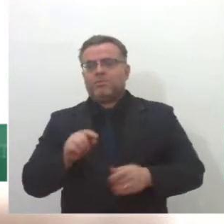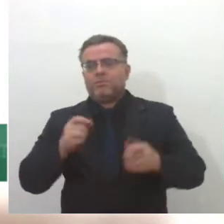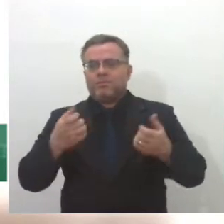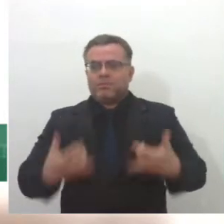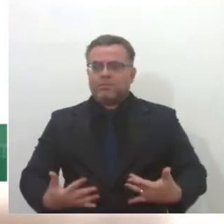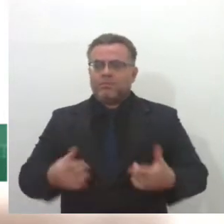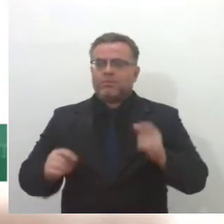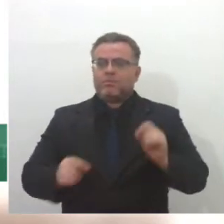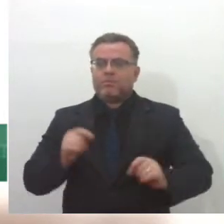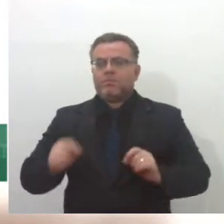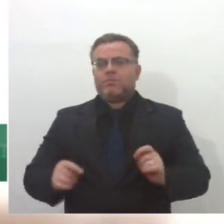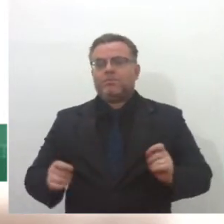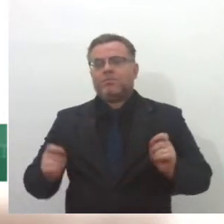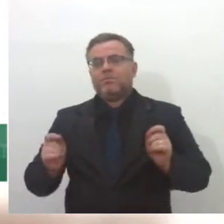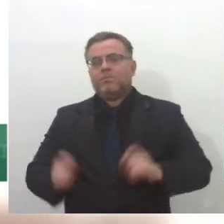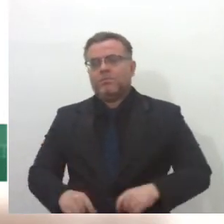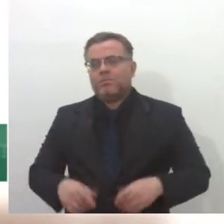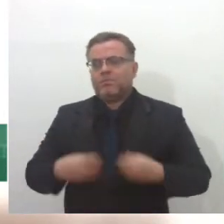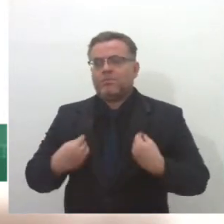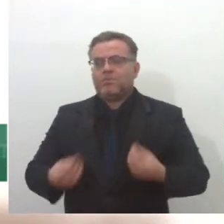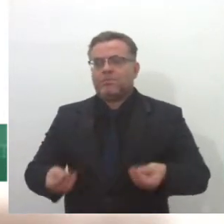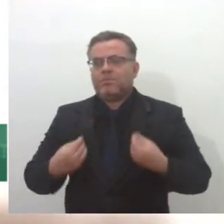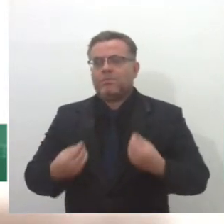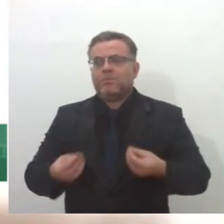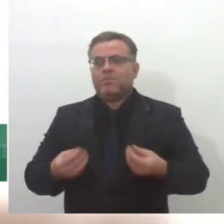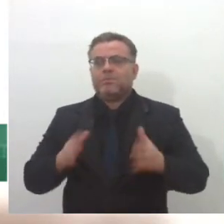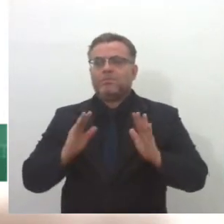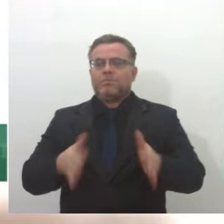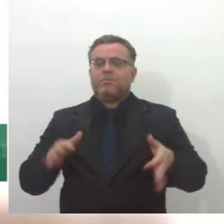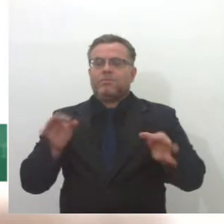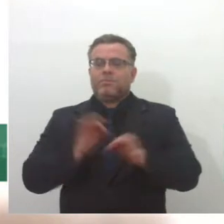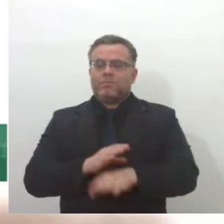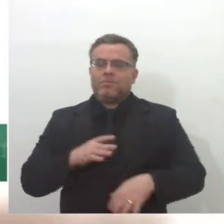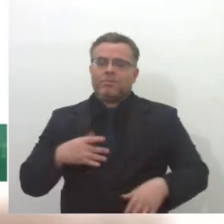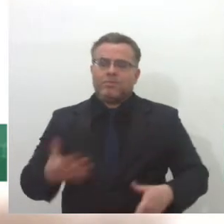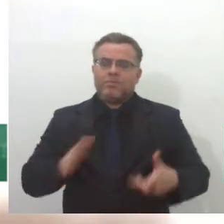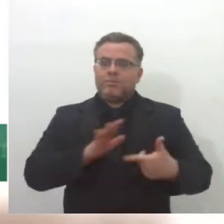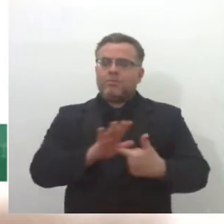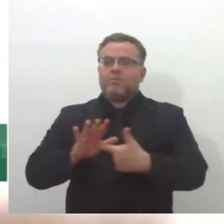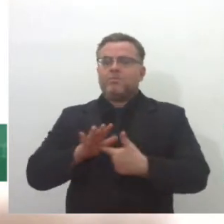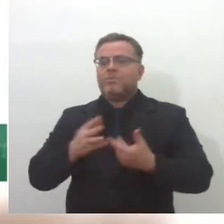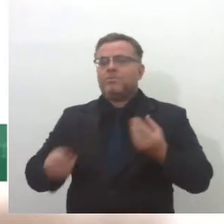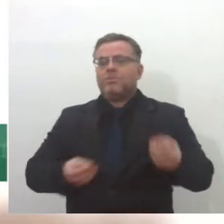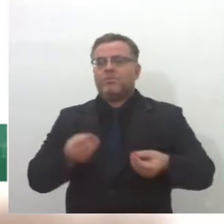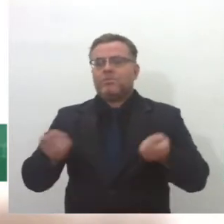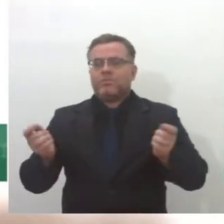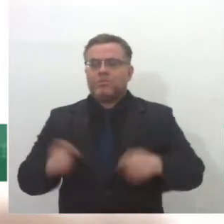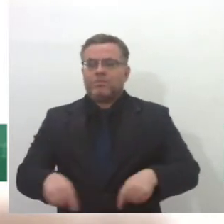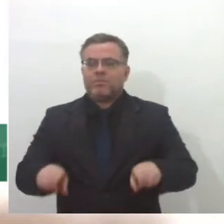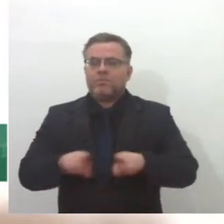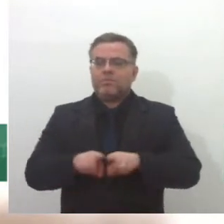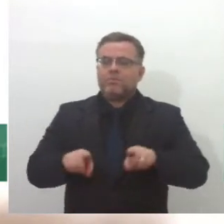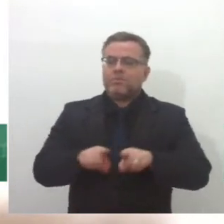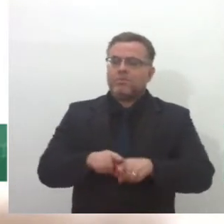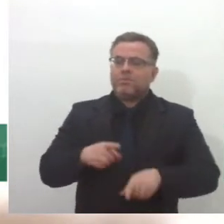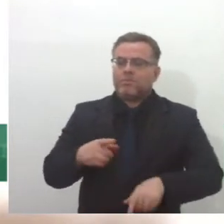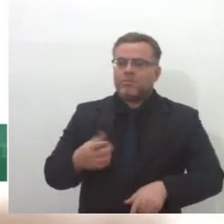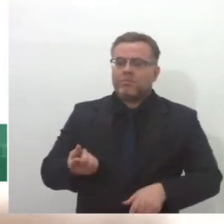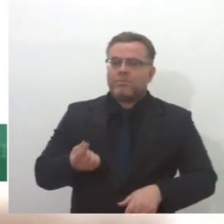PIS e COFINS calculado aí, ele está levando em consideração também o valor do